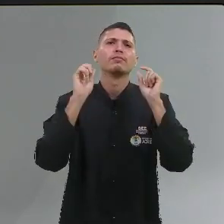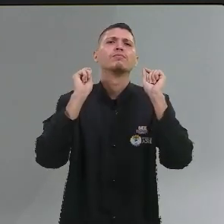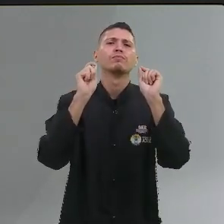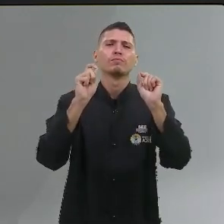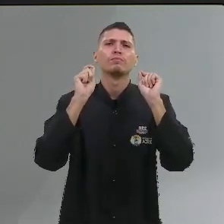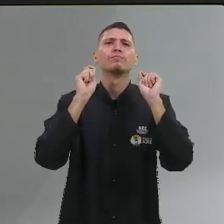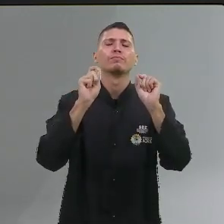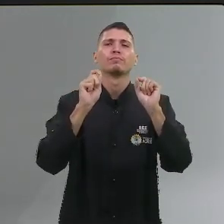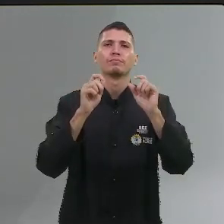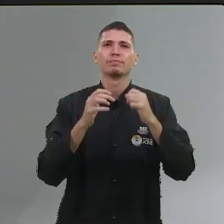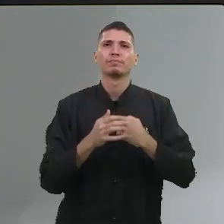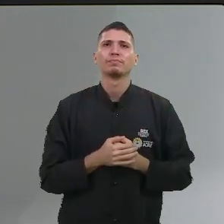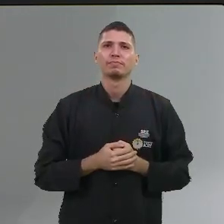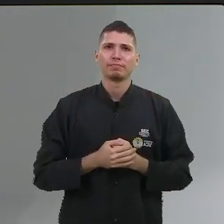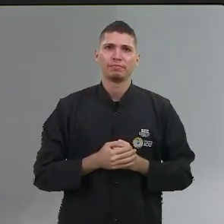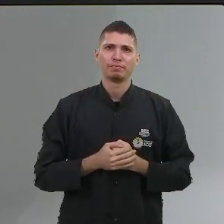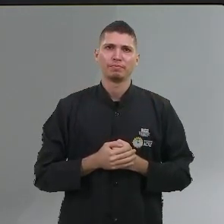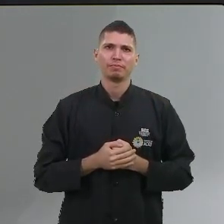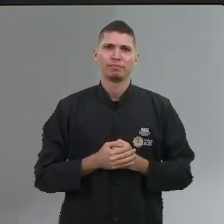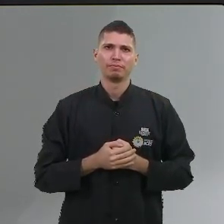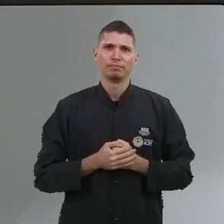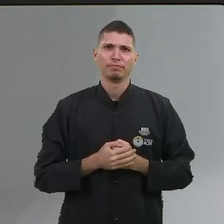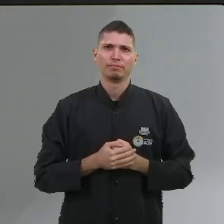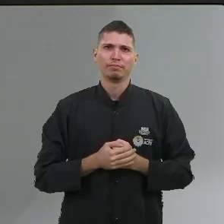No caso aí, ela vai representar a